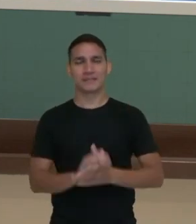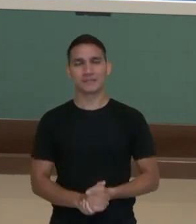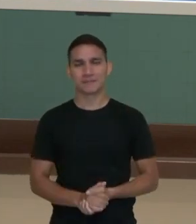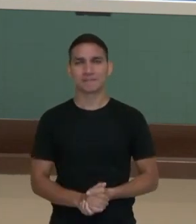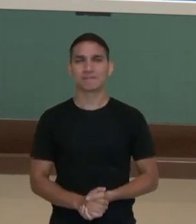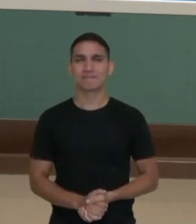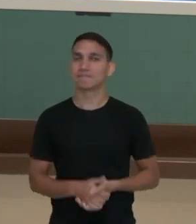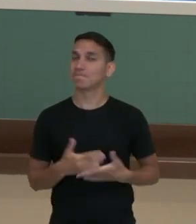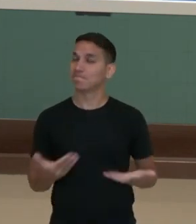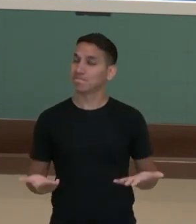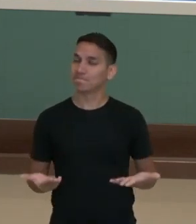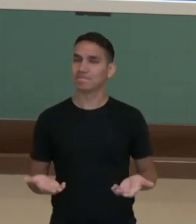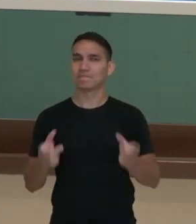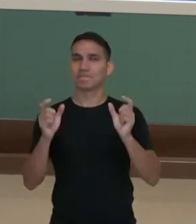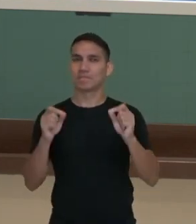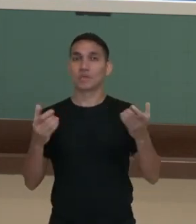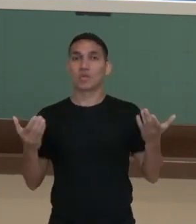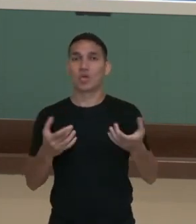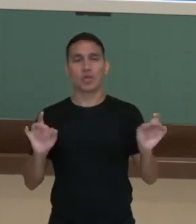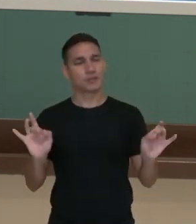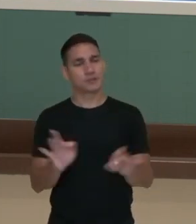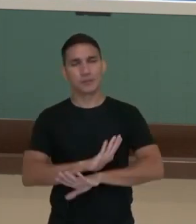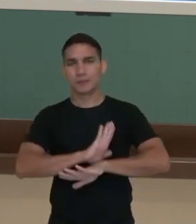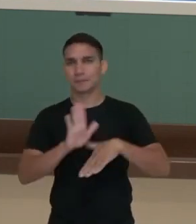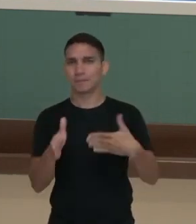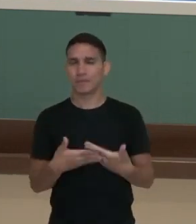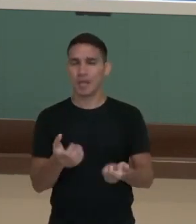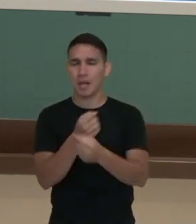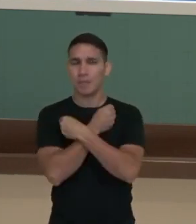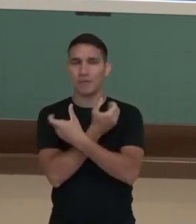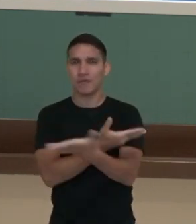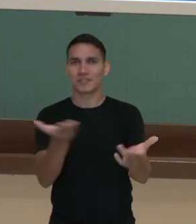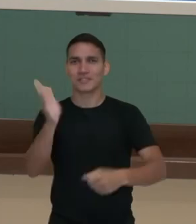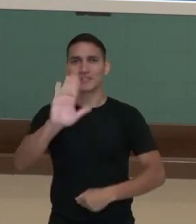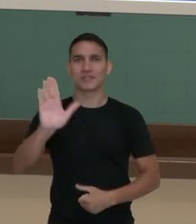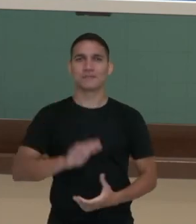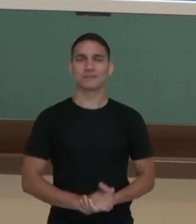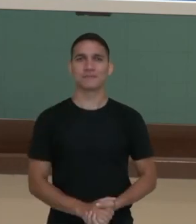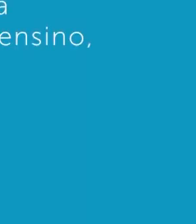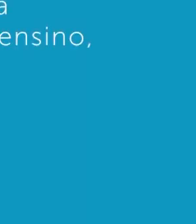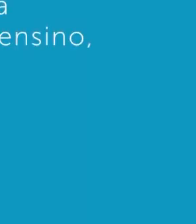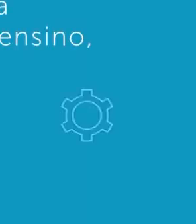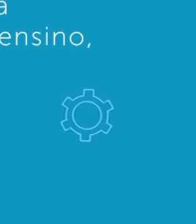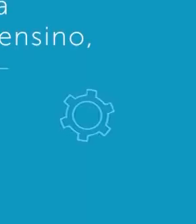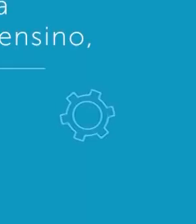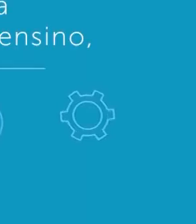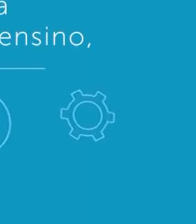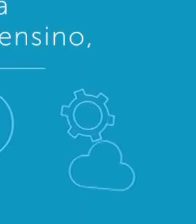Pessoal, hoje ficamos por aqui, um abraço para todos, até mais!